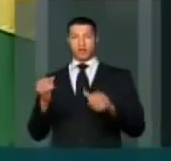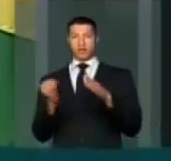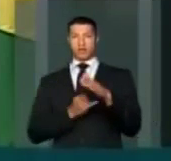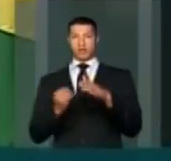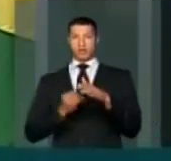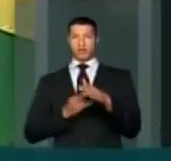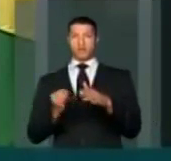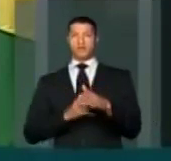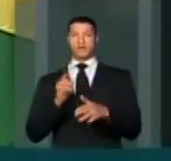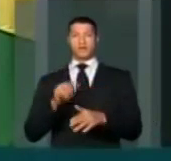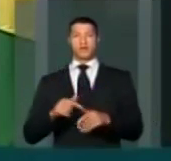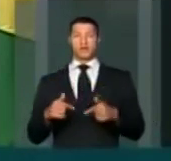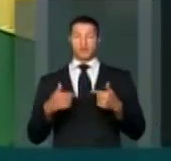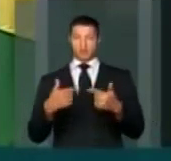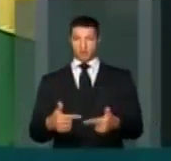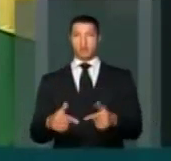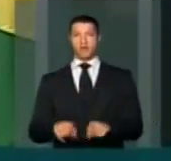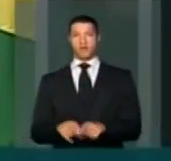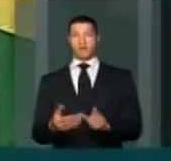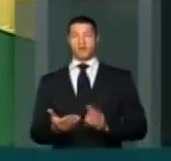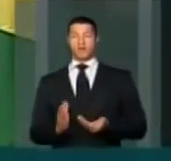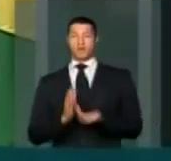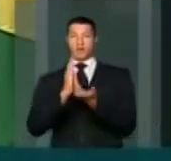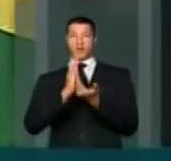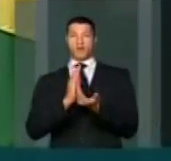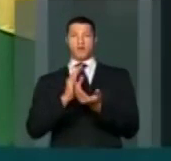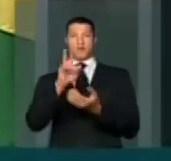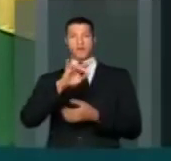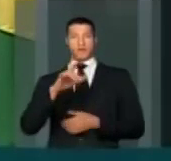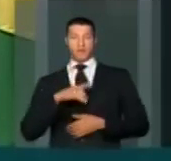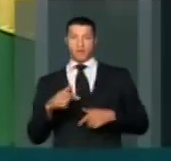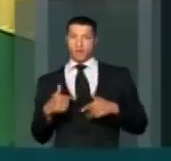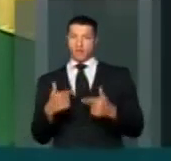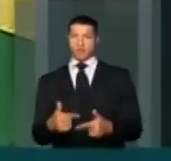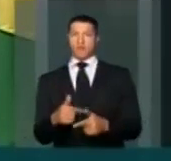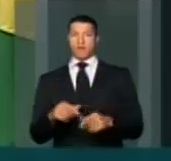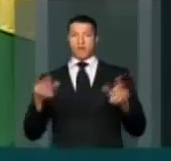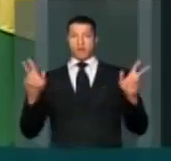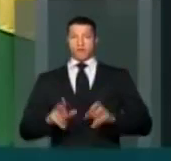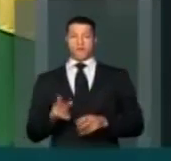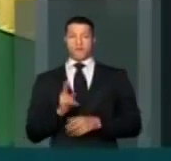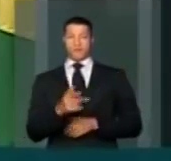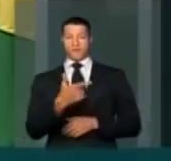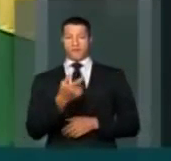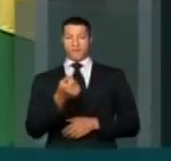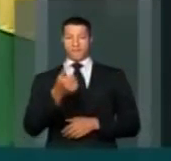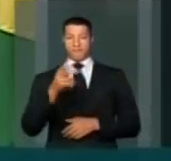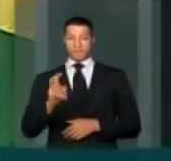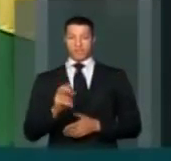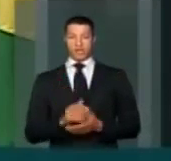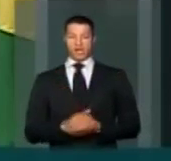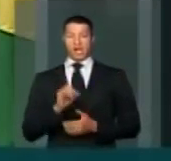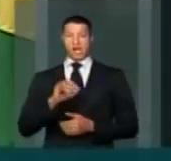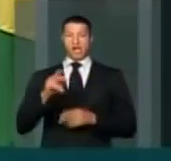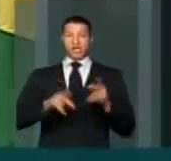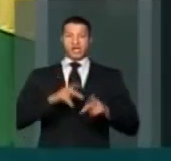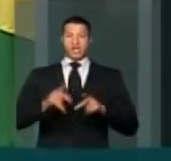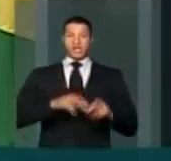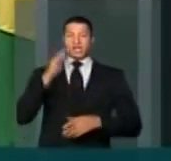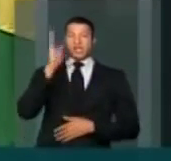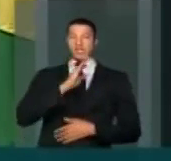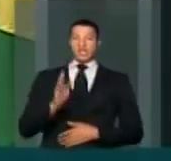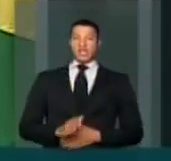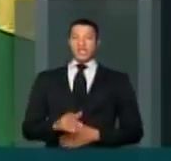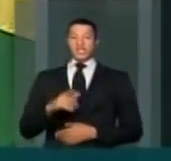institucional, eis a árdua missão que a Câmara Federal enfrentará com o desassombro de sempre em 2015. E se o povo brasileiro